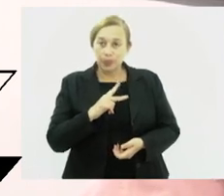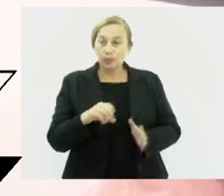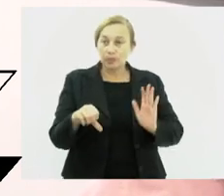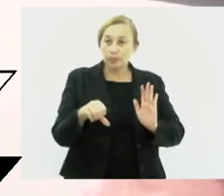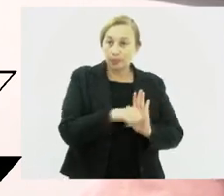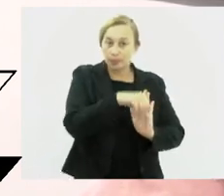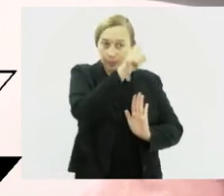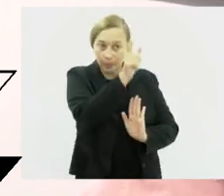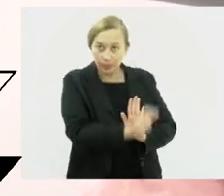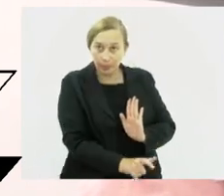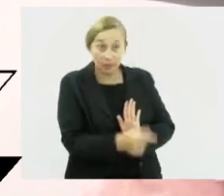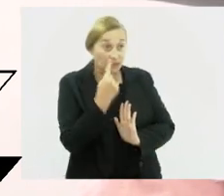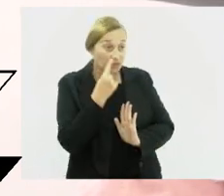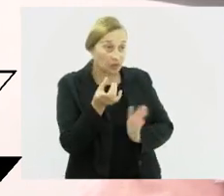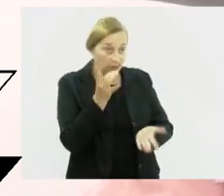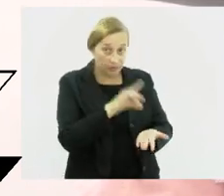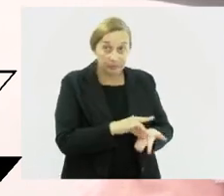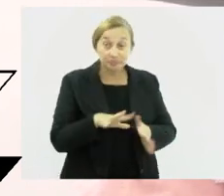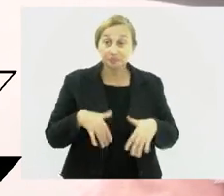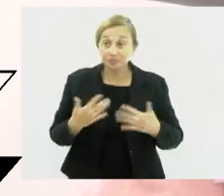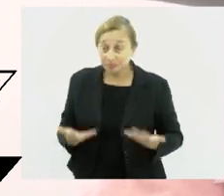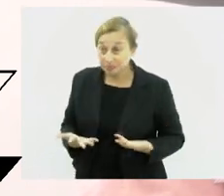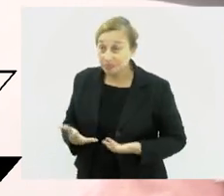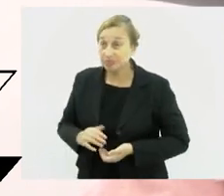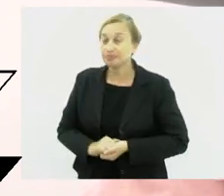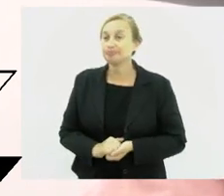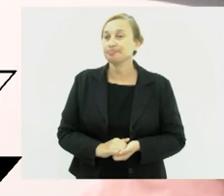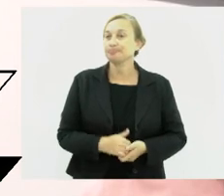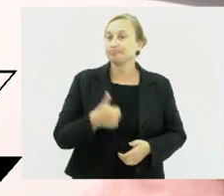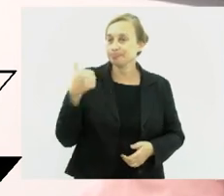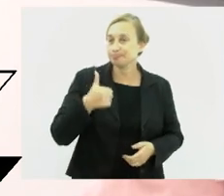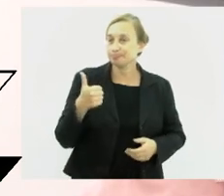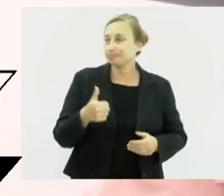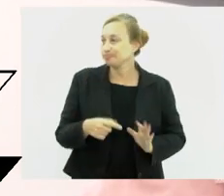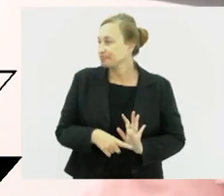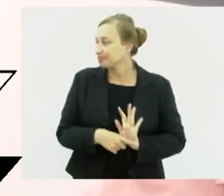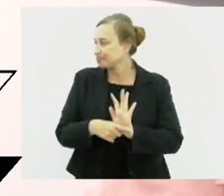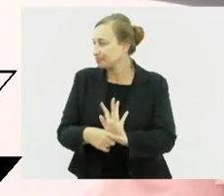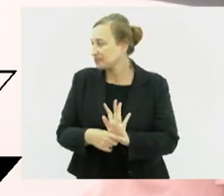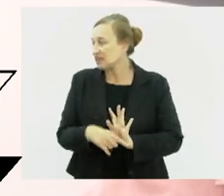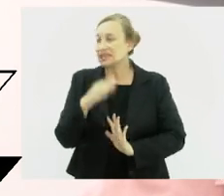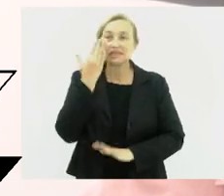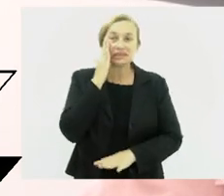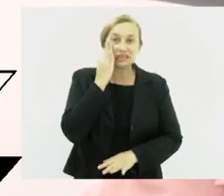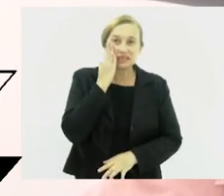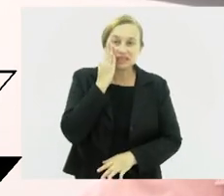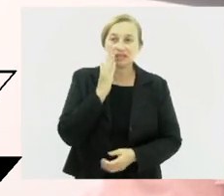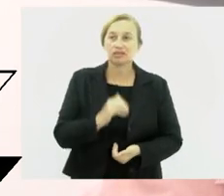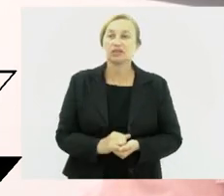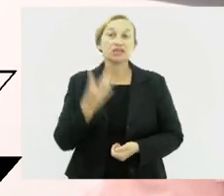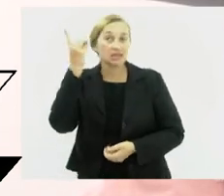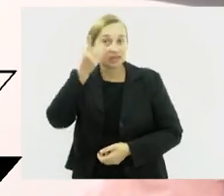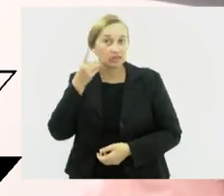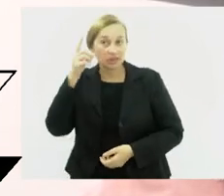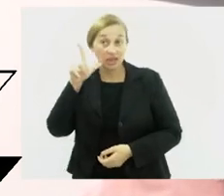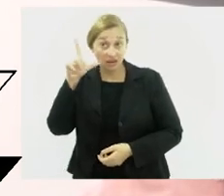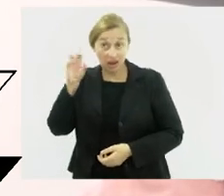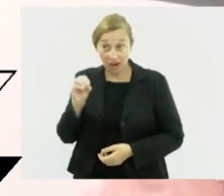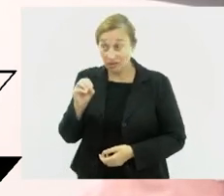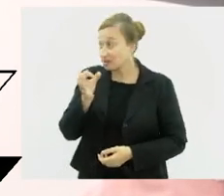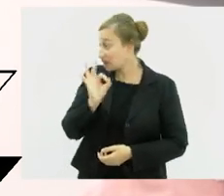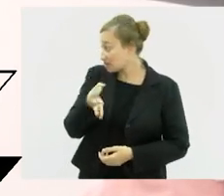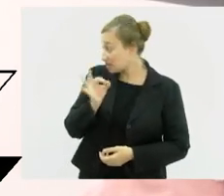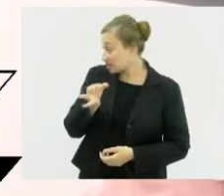real. Então, eu queria deixar assim, uma primeira contribuição que a gente entenda, e o deputado Léo Vieira tem razão, se vão